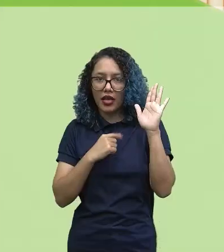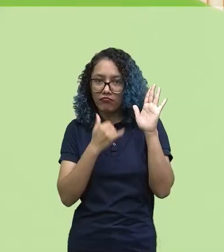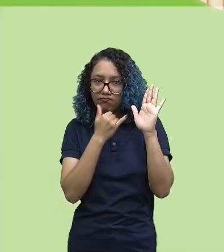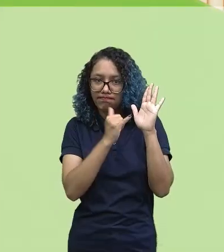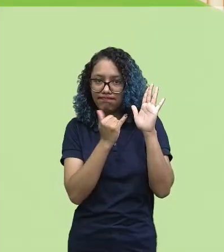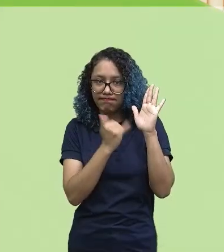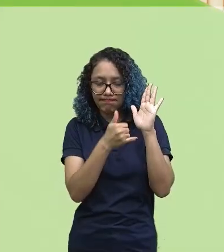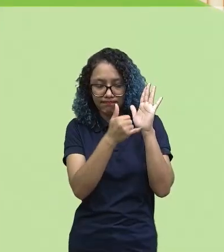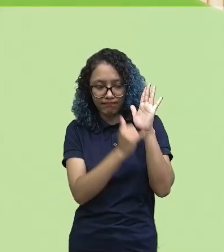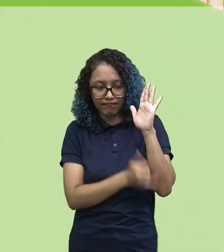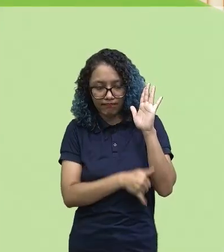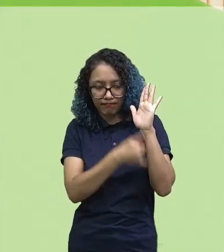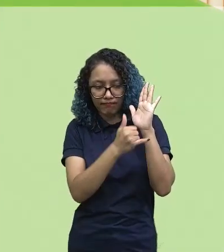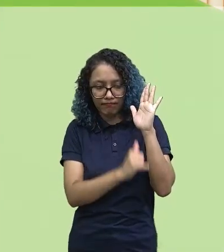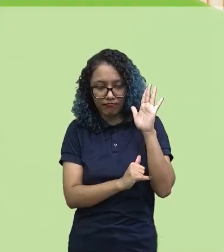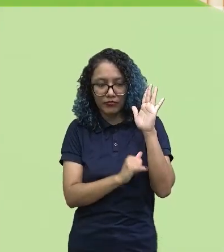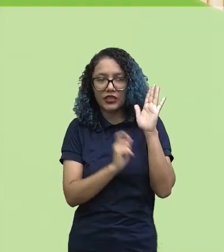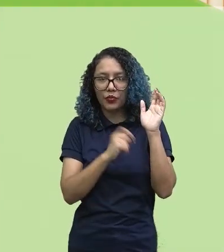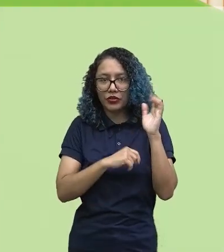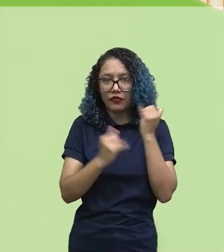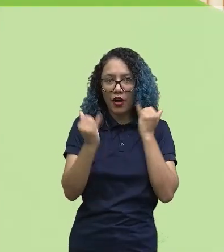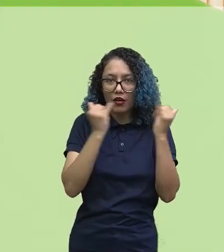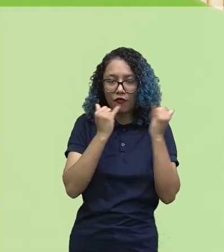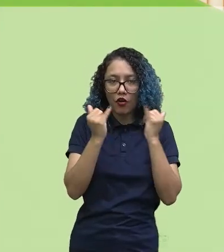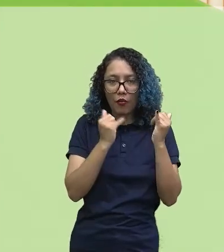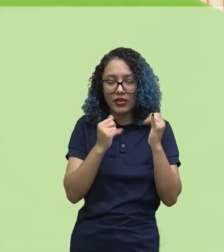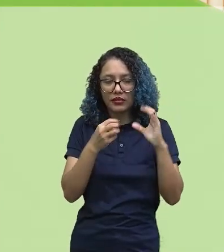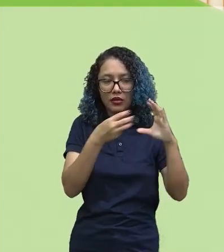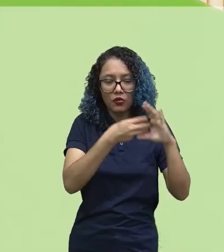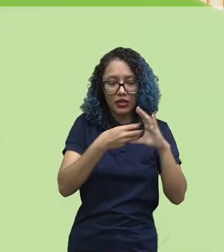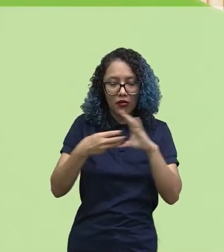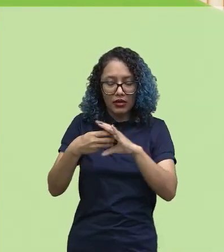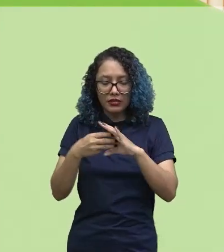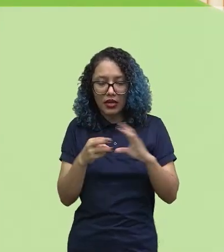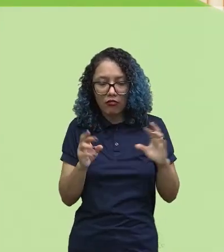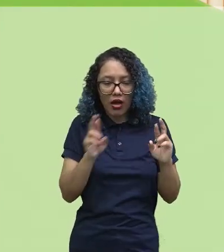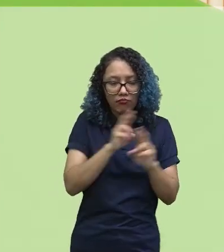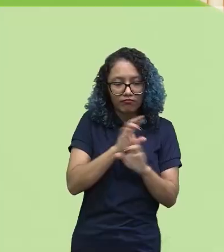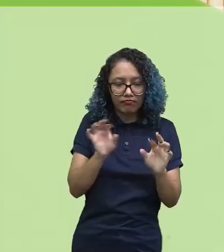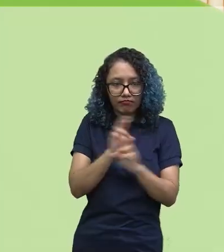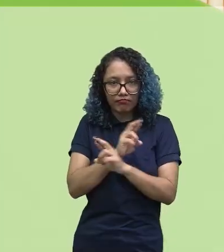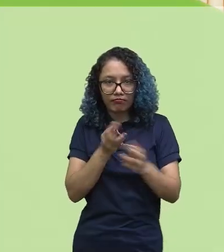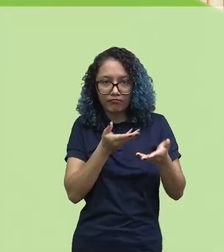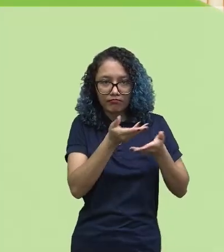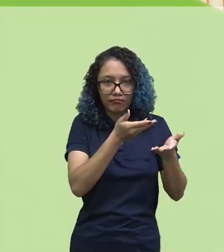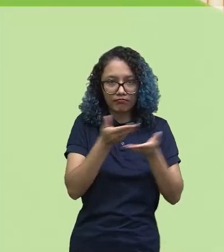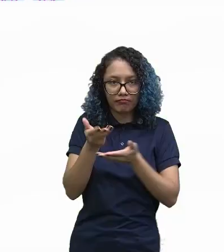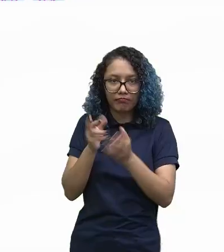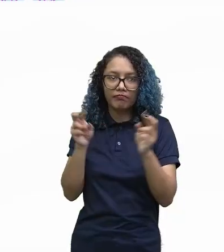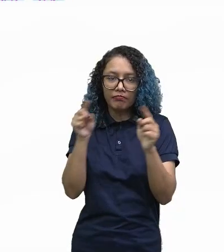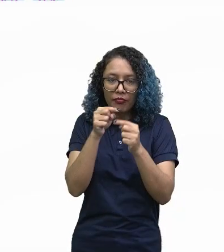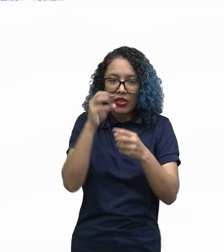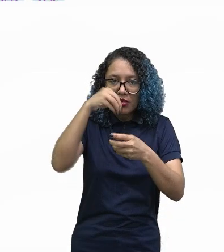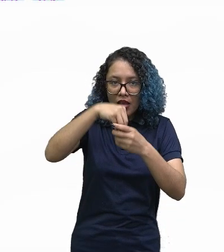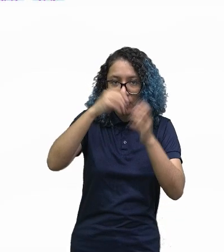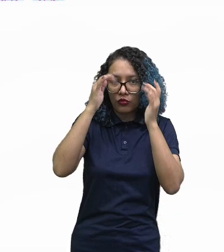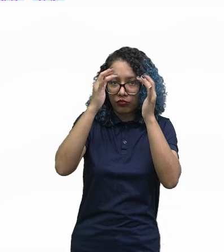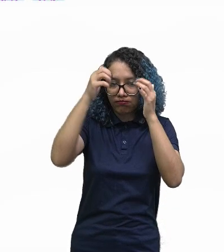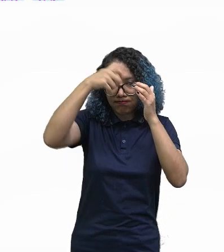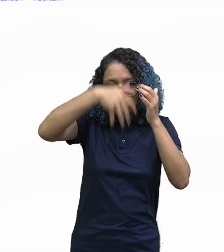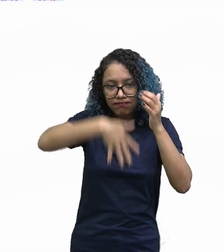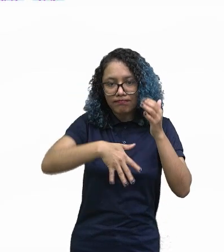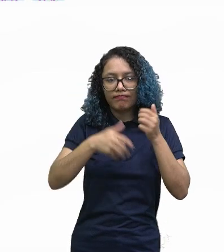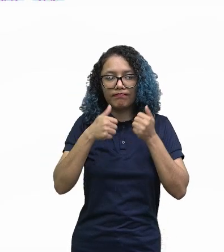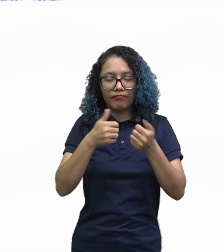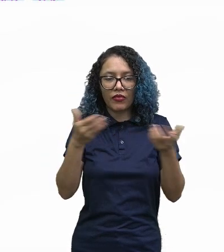levar essa informação de uma célula para outra dentro daquele tecido do sistema nervoso. E aí a gente vai observar mais